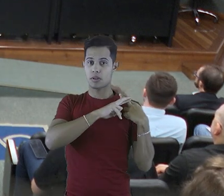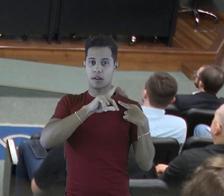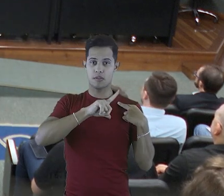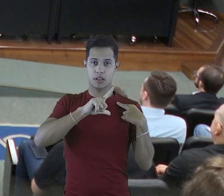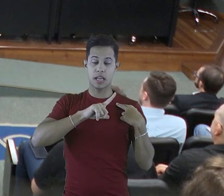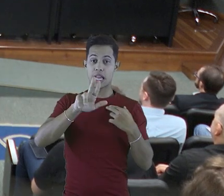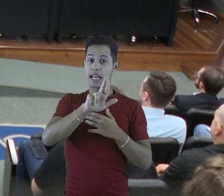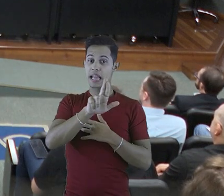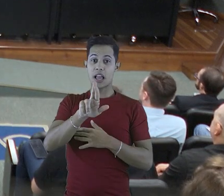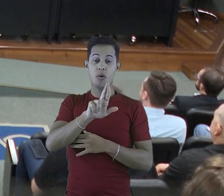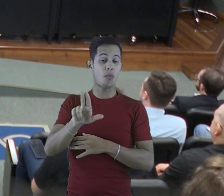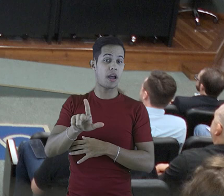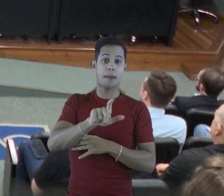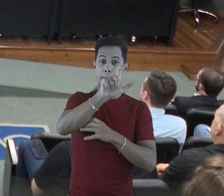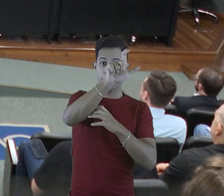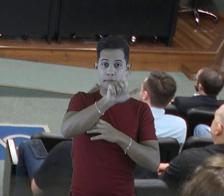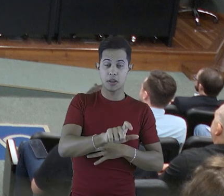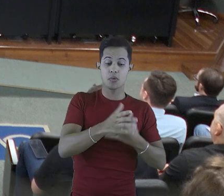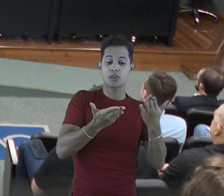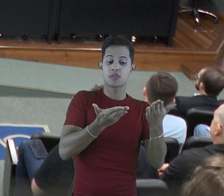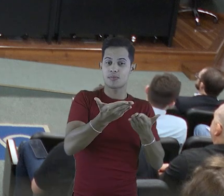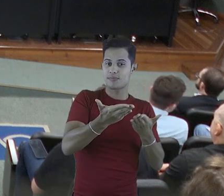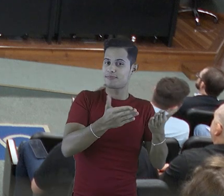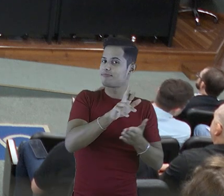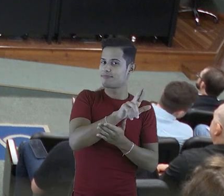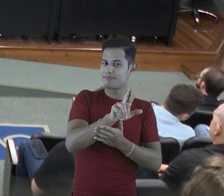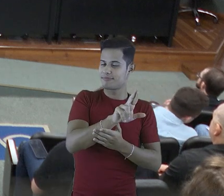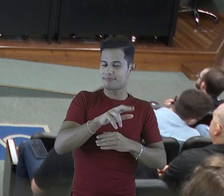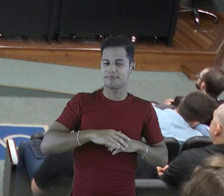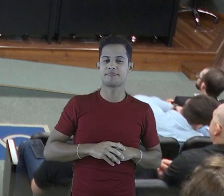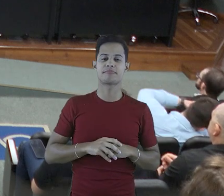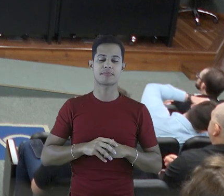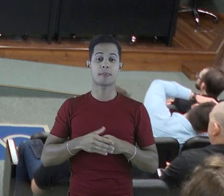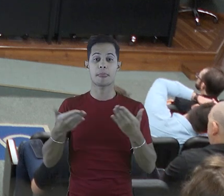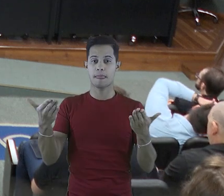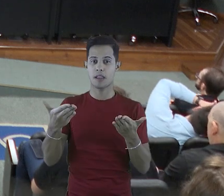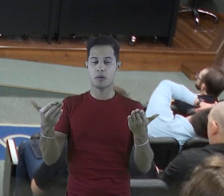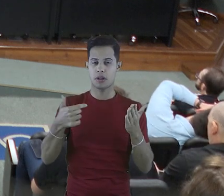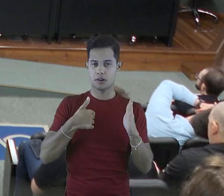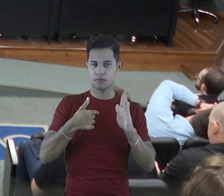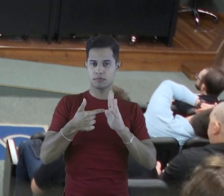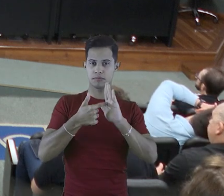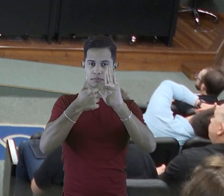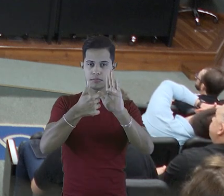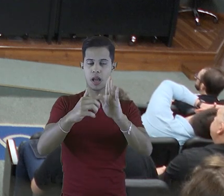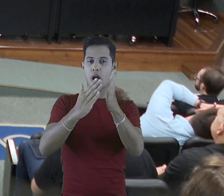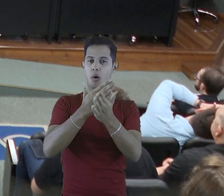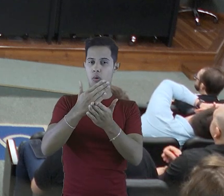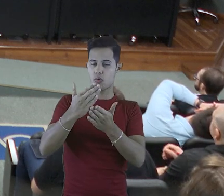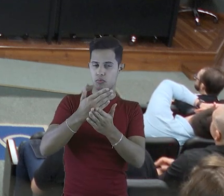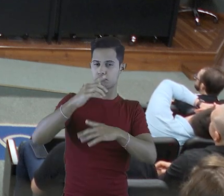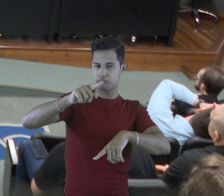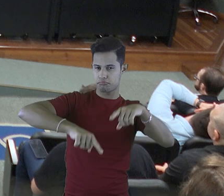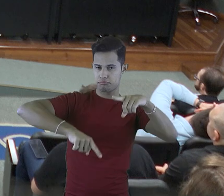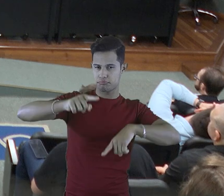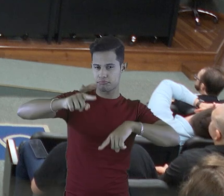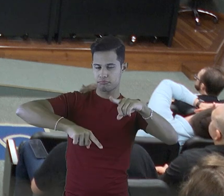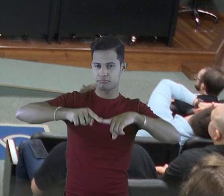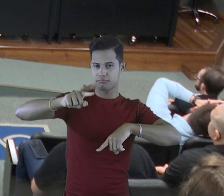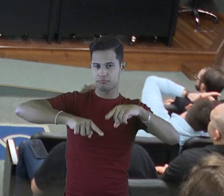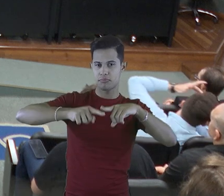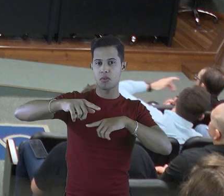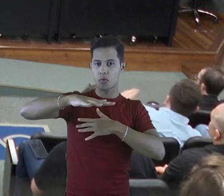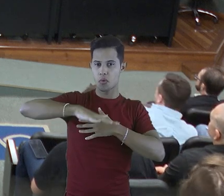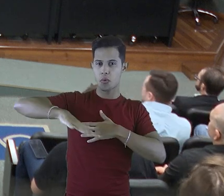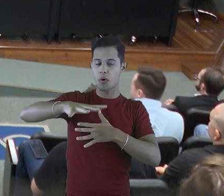encarregado aqui que não é agente de tratamento. E aí, aqui, pessoal, eu trago alguns exemplos. Eu vou passar alguns